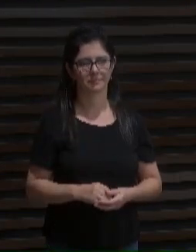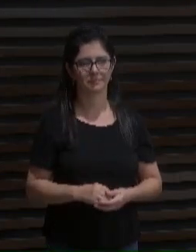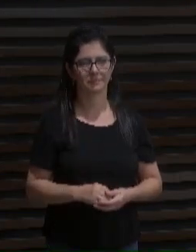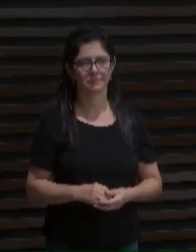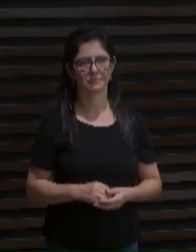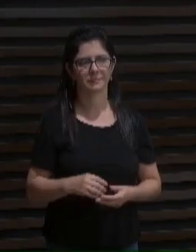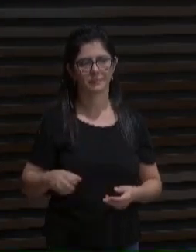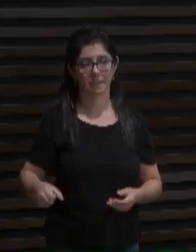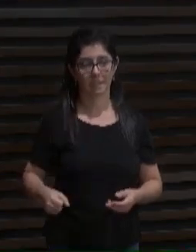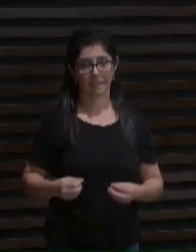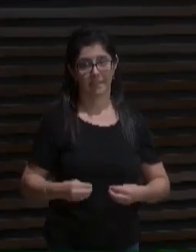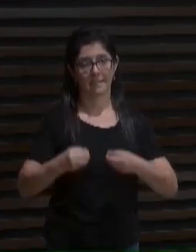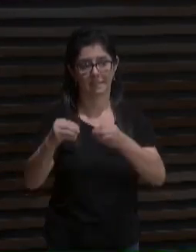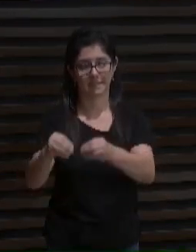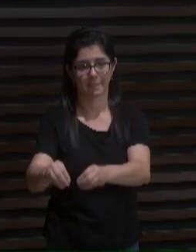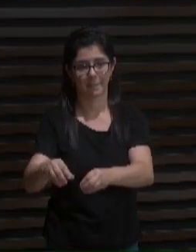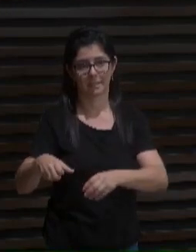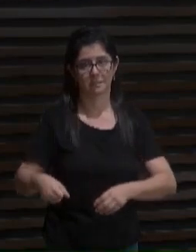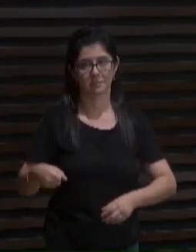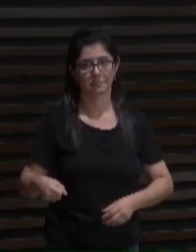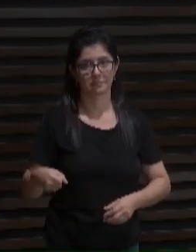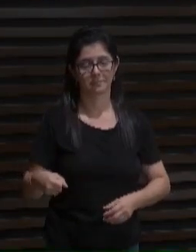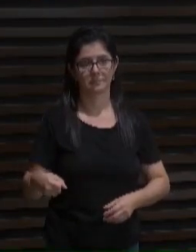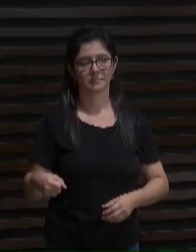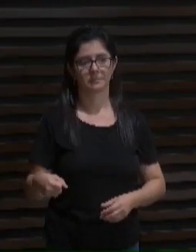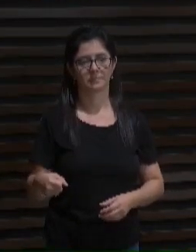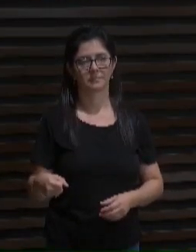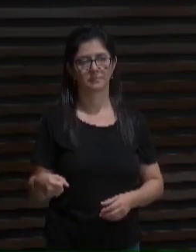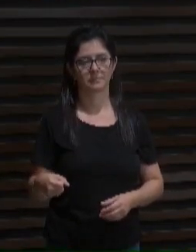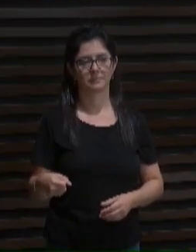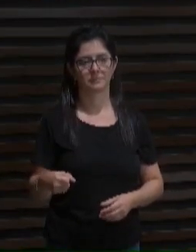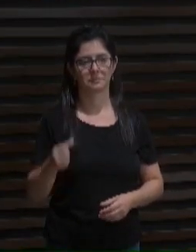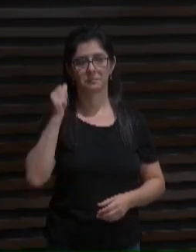entrega a valise, bota lá, a moça conta o dinheiro,